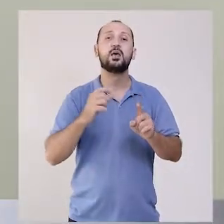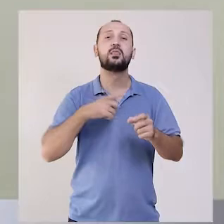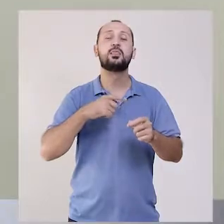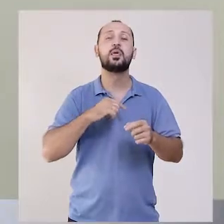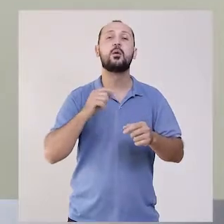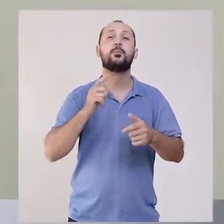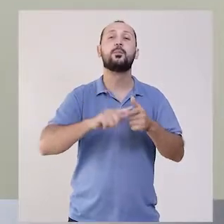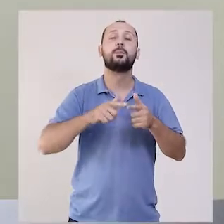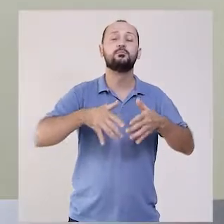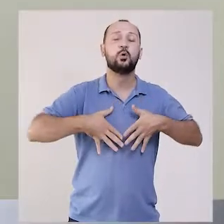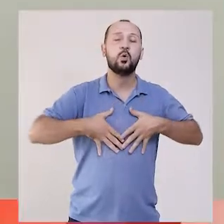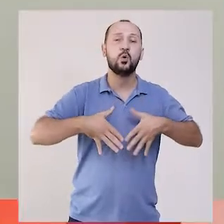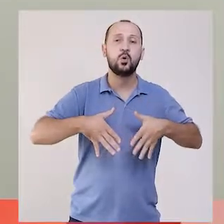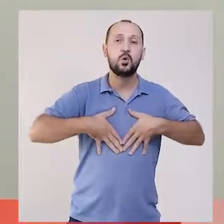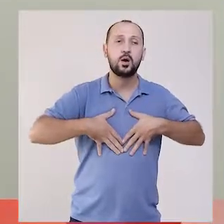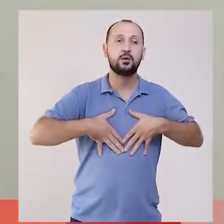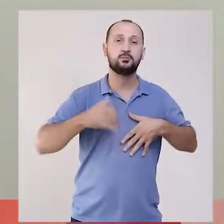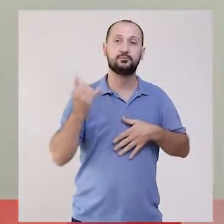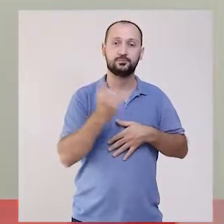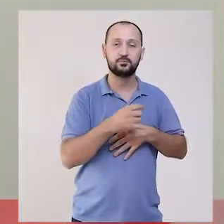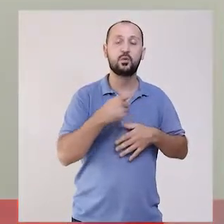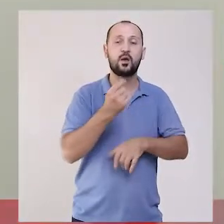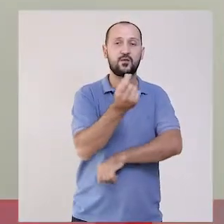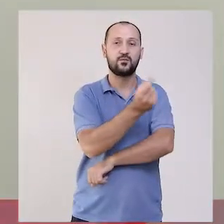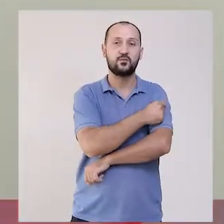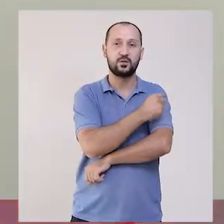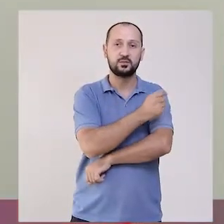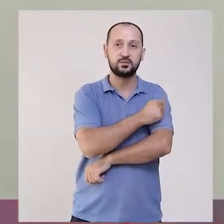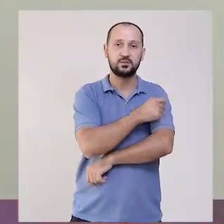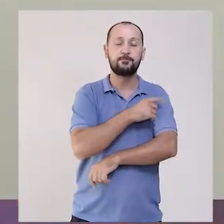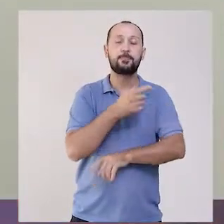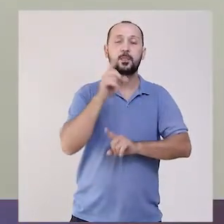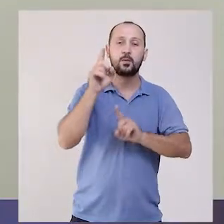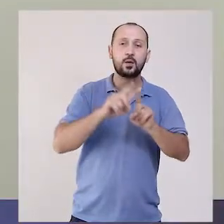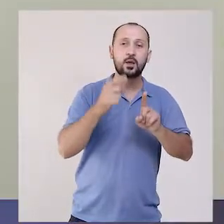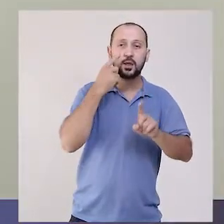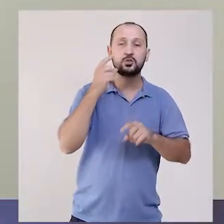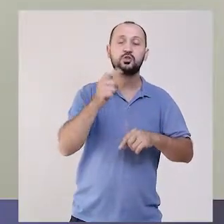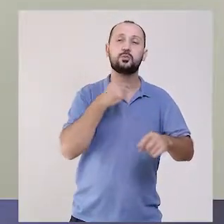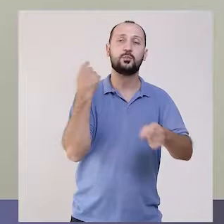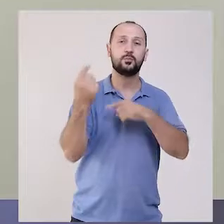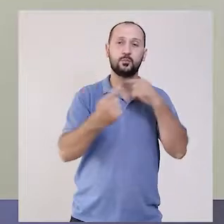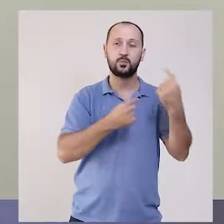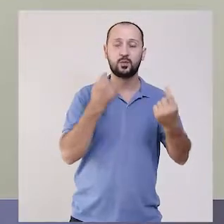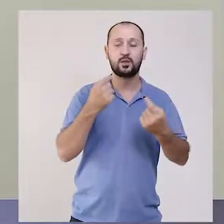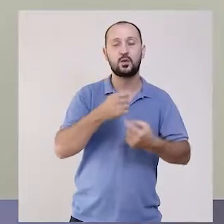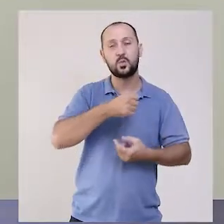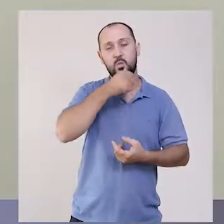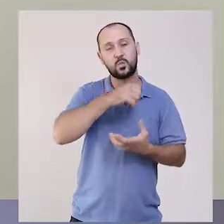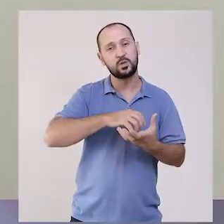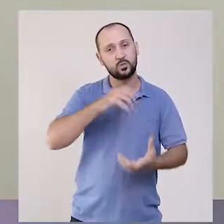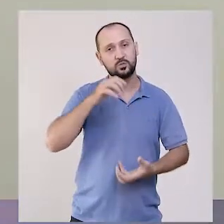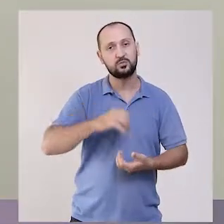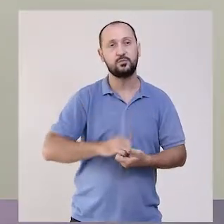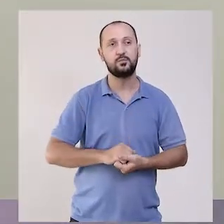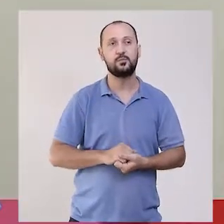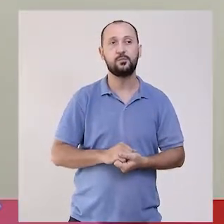Então, com o advento da vacina da gripe, diminuiu muito a mortalidade por pneumonia.